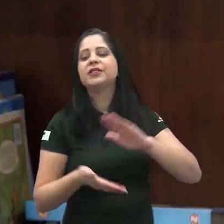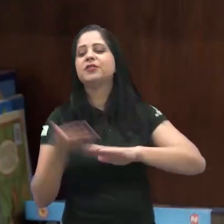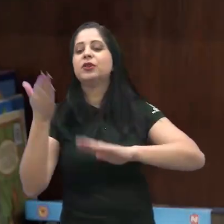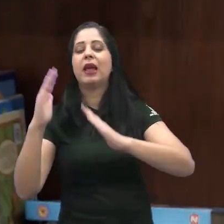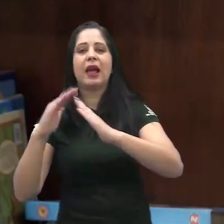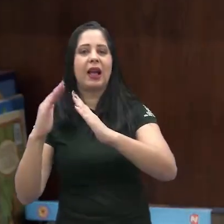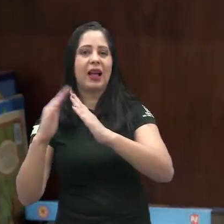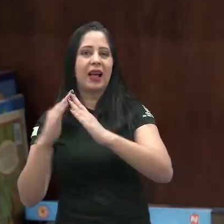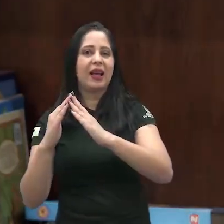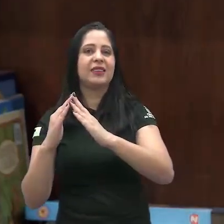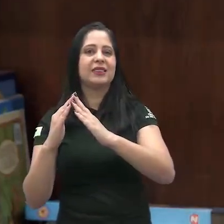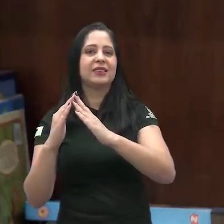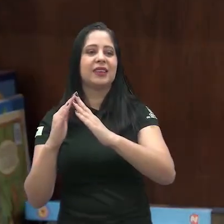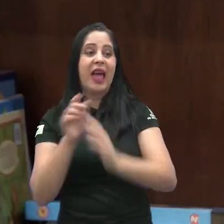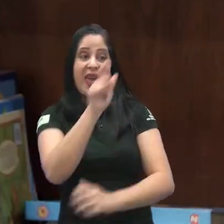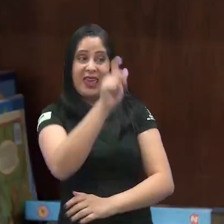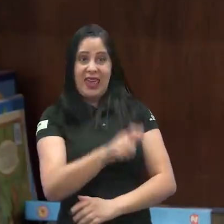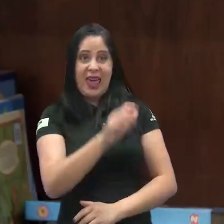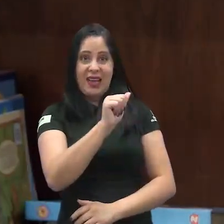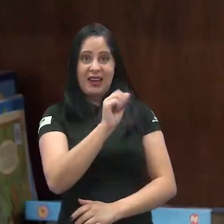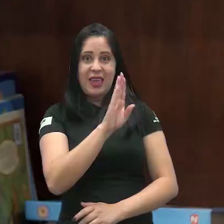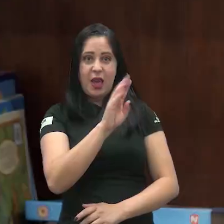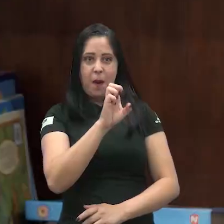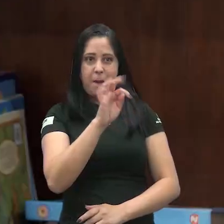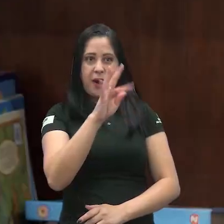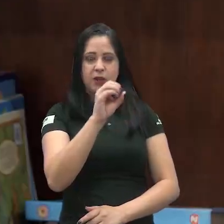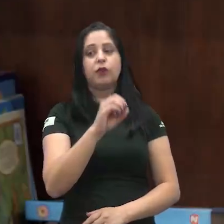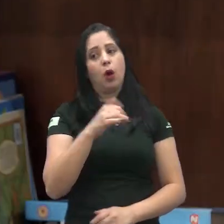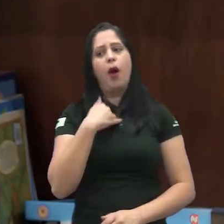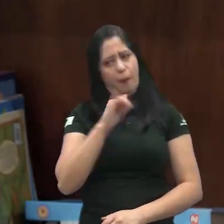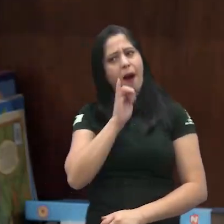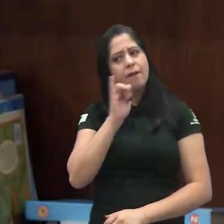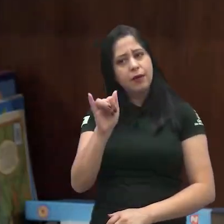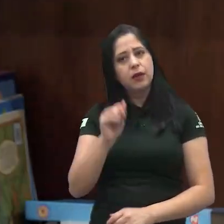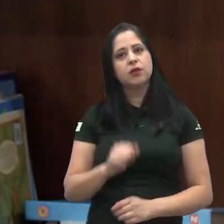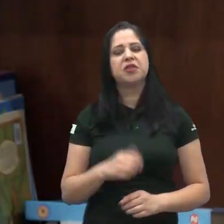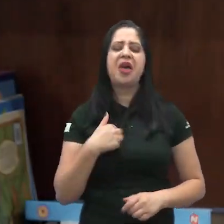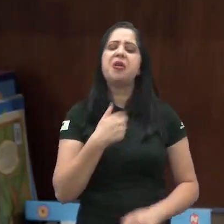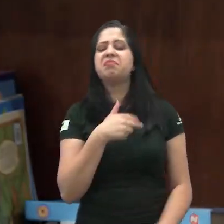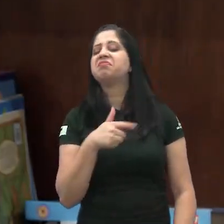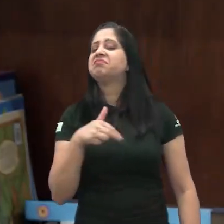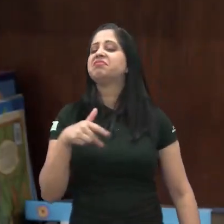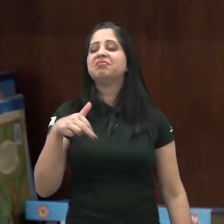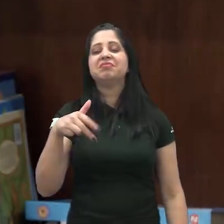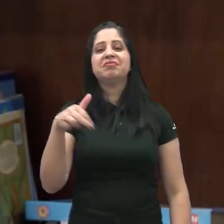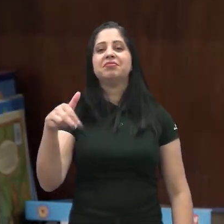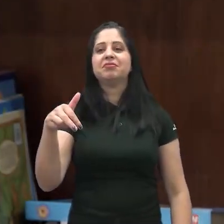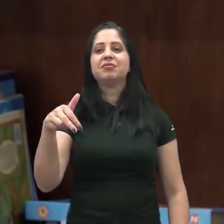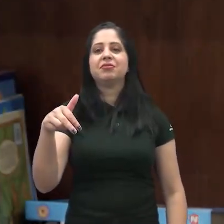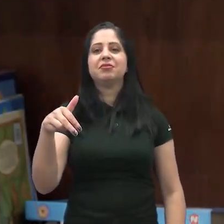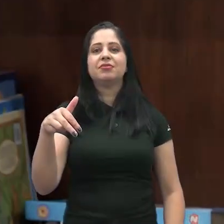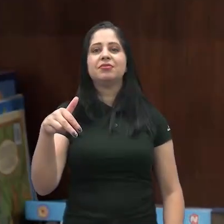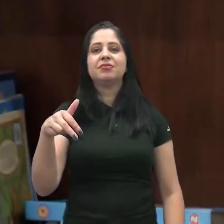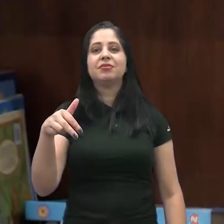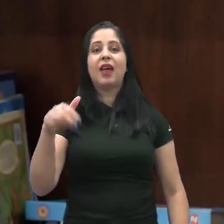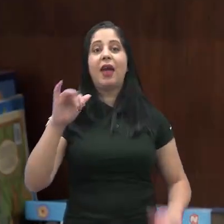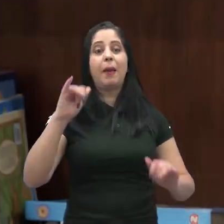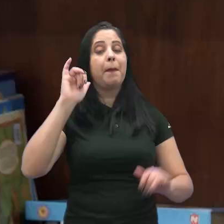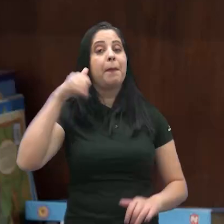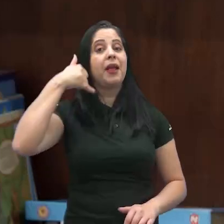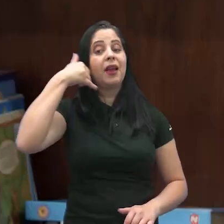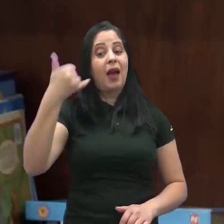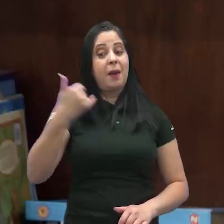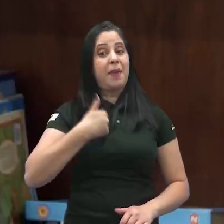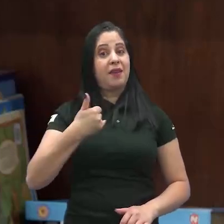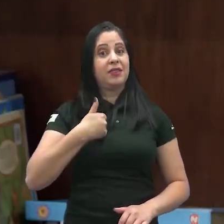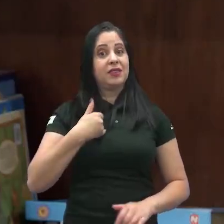daí foi até o seu Alberto, falou assim, a gente vai entrar em contato, né? Aí eu fui para casa, mas antes de chegar em casa já ligaram para mim falando